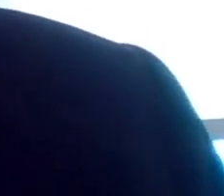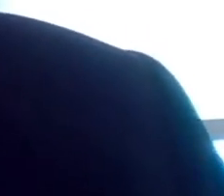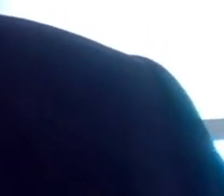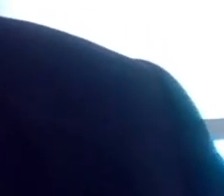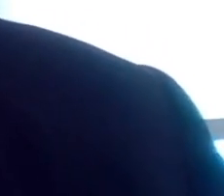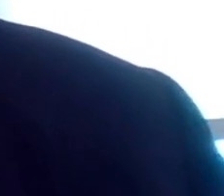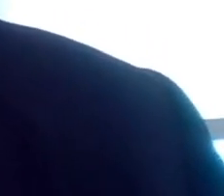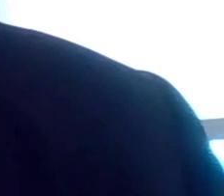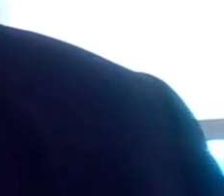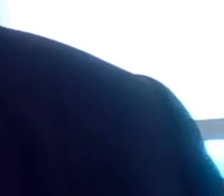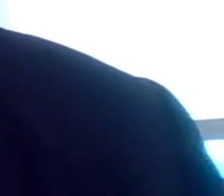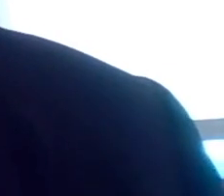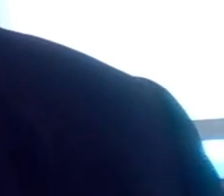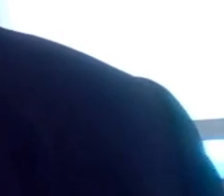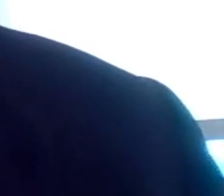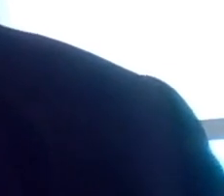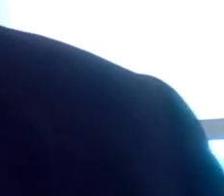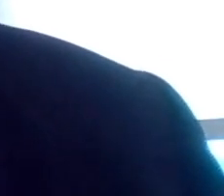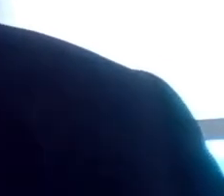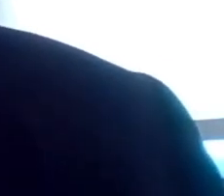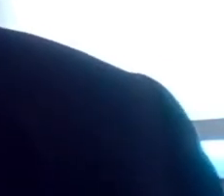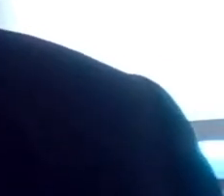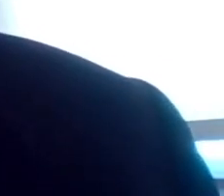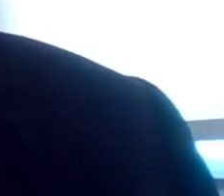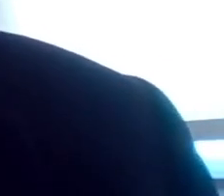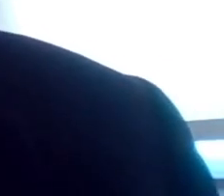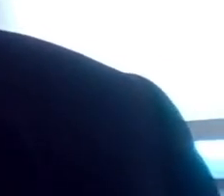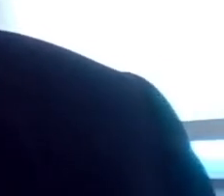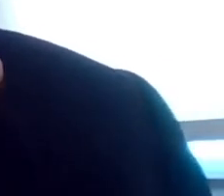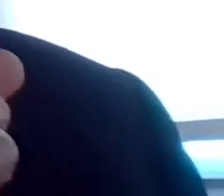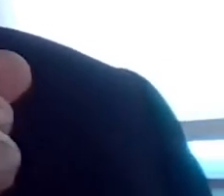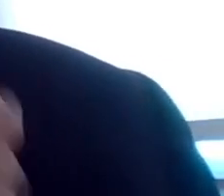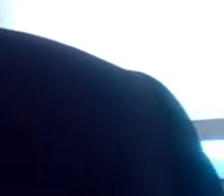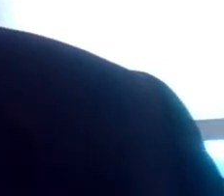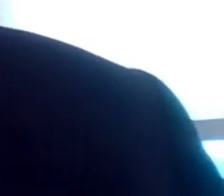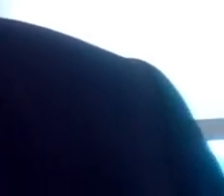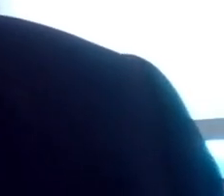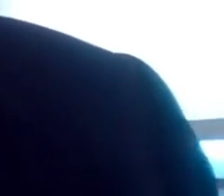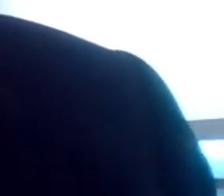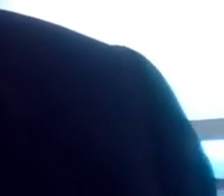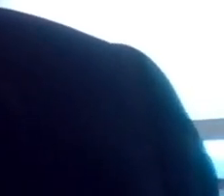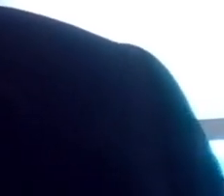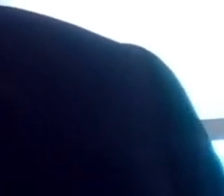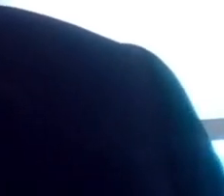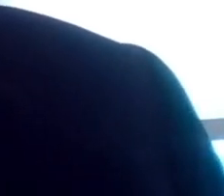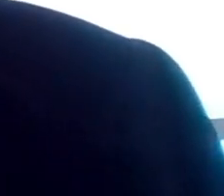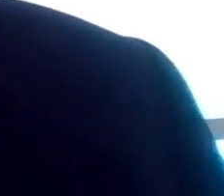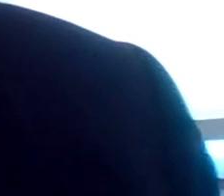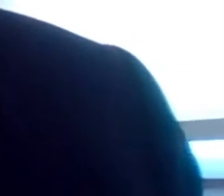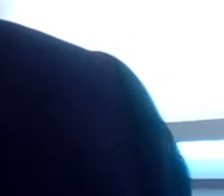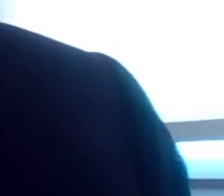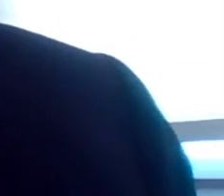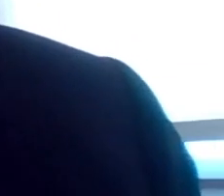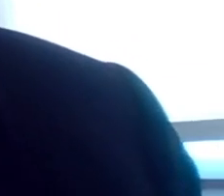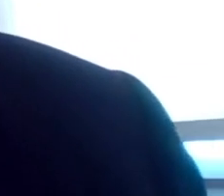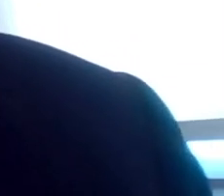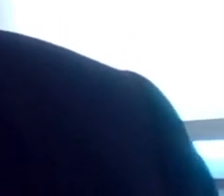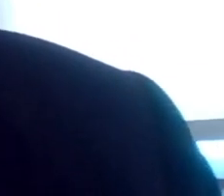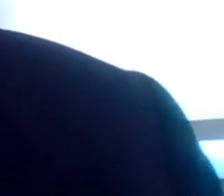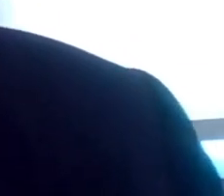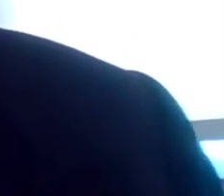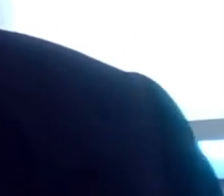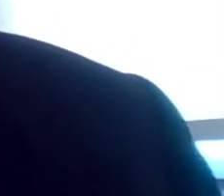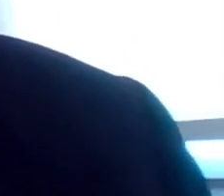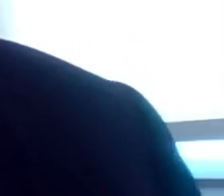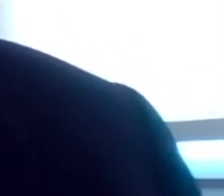agente transformador e o Superior Tribunal de Justiça está muito preocupado, vem deitando olhos cada